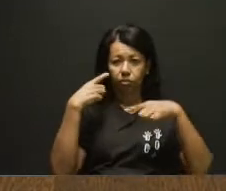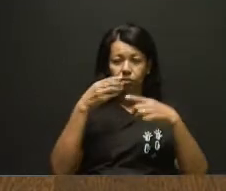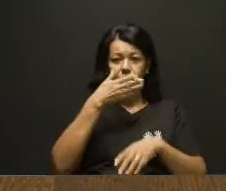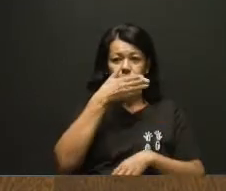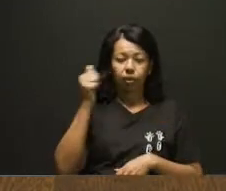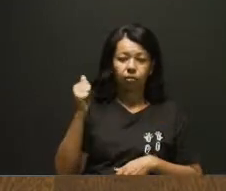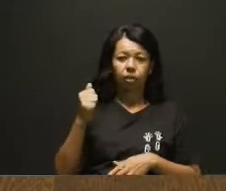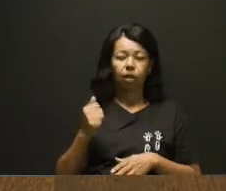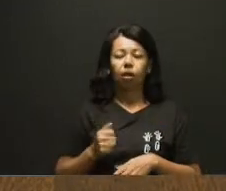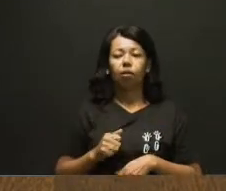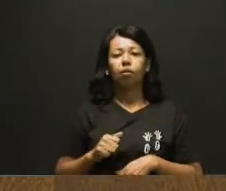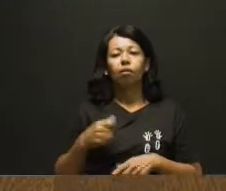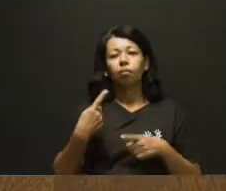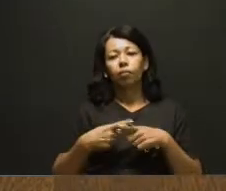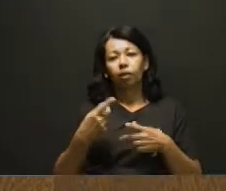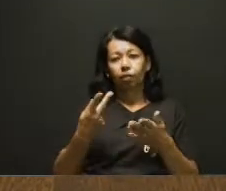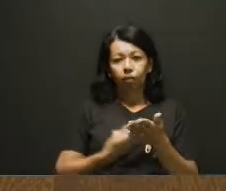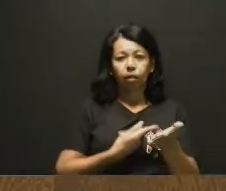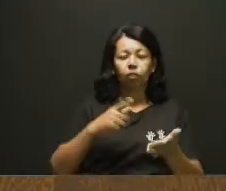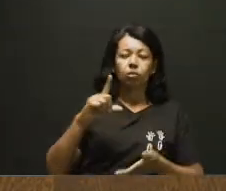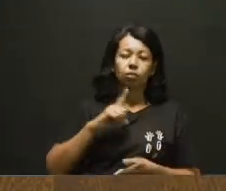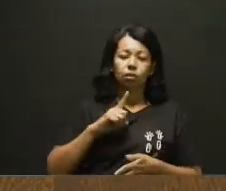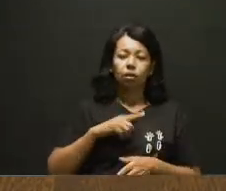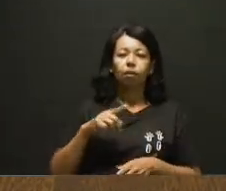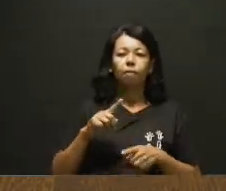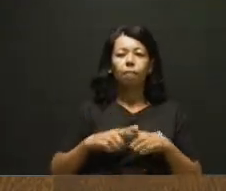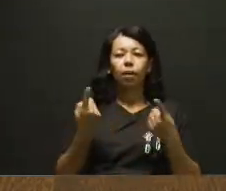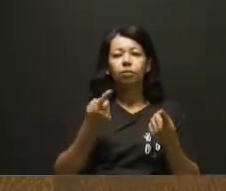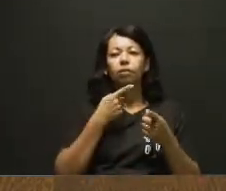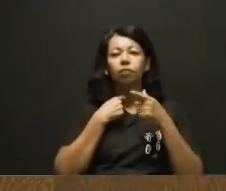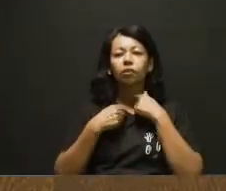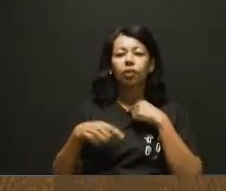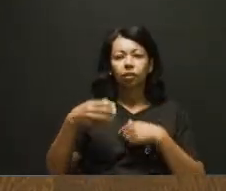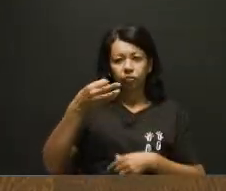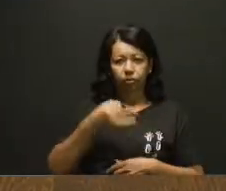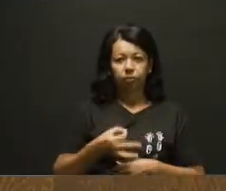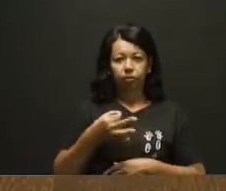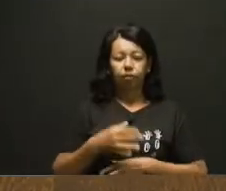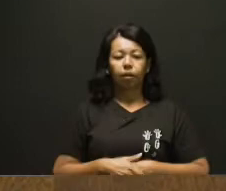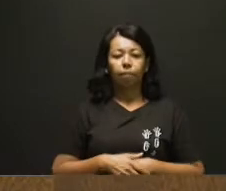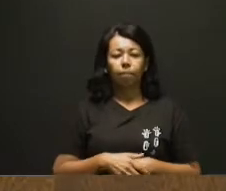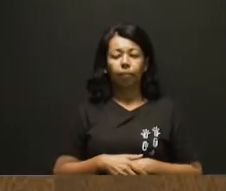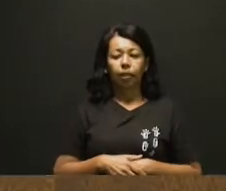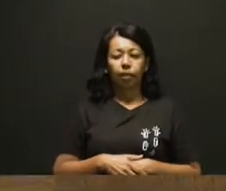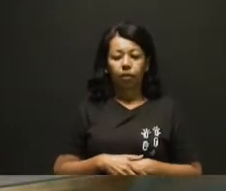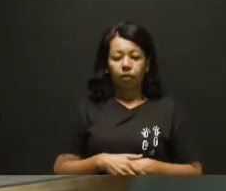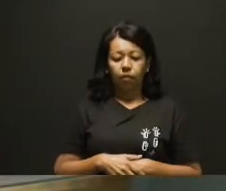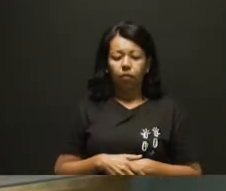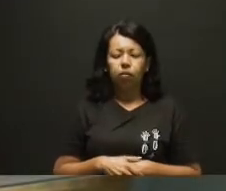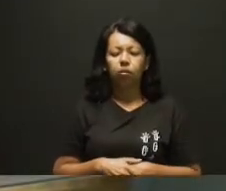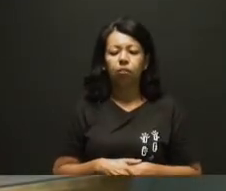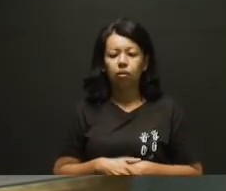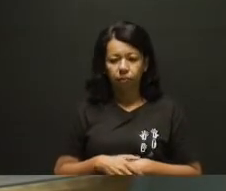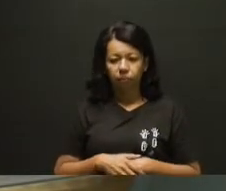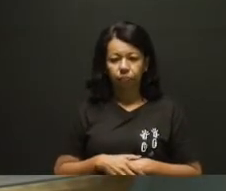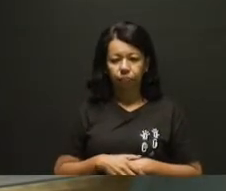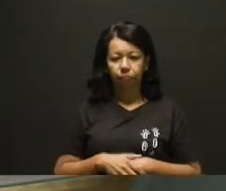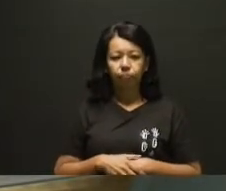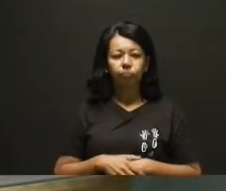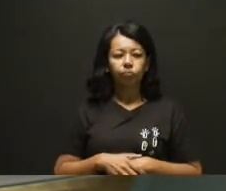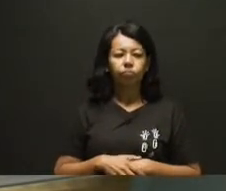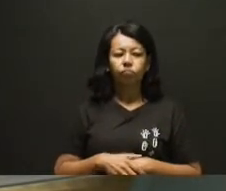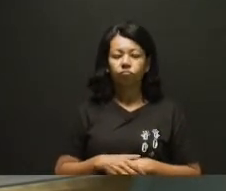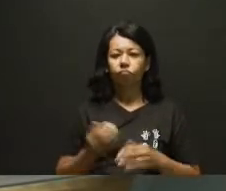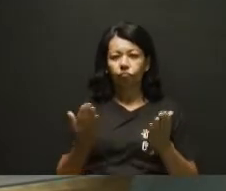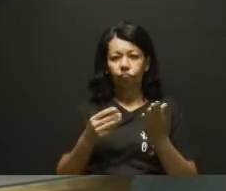sei que falhas existem não são poucas mas a vontade de acertar bom vamos agora está chamando a nossa